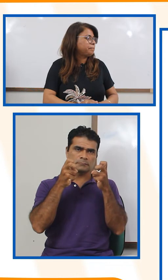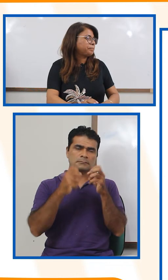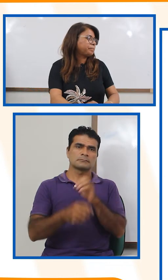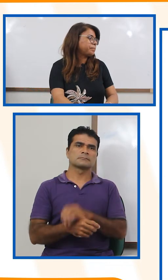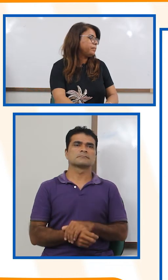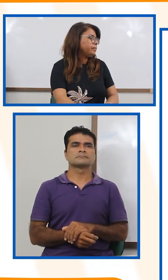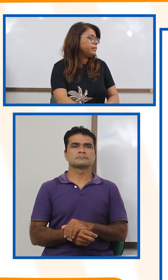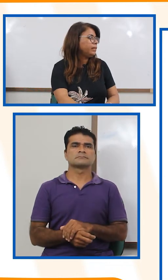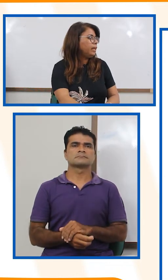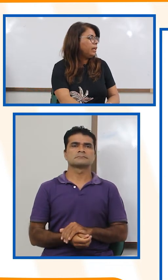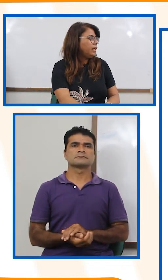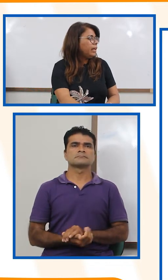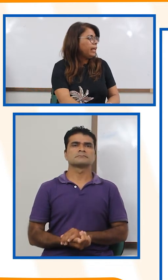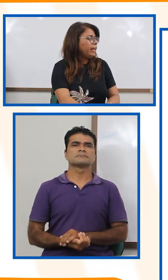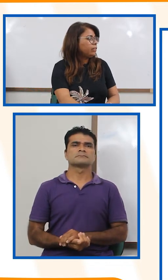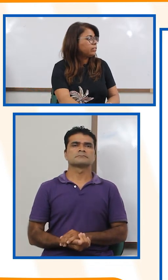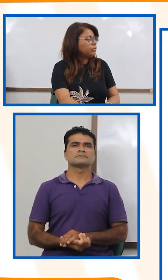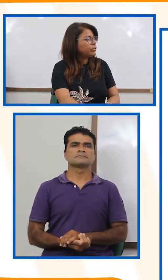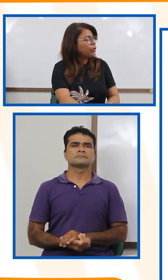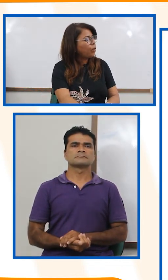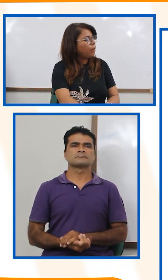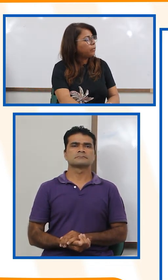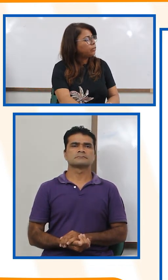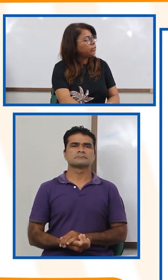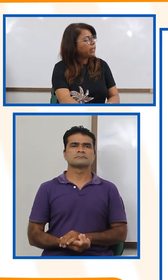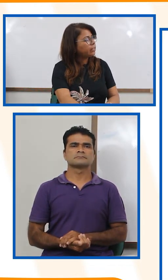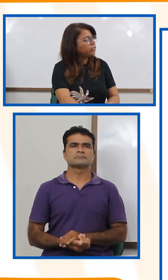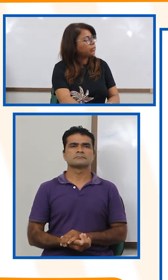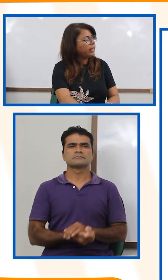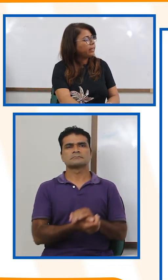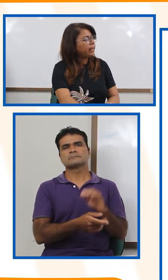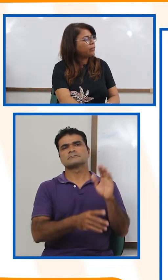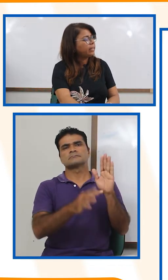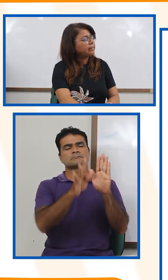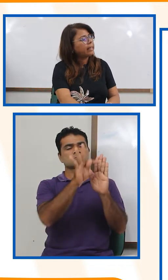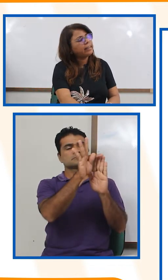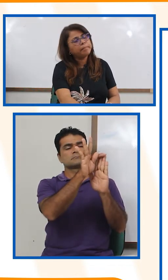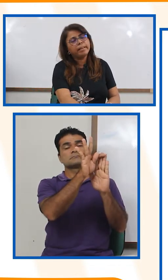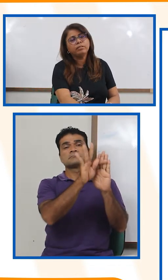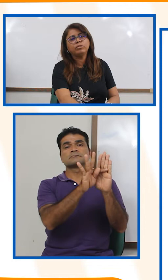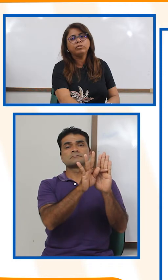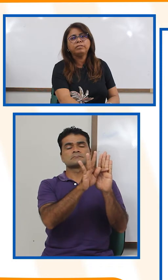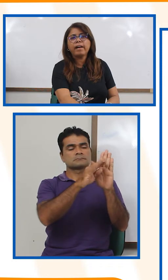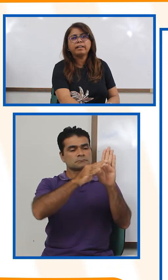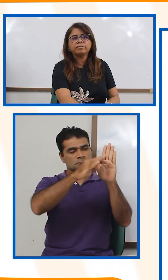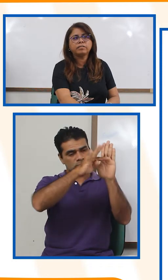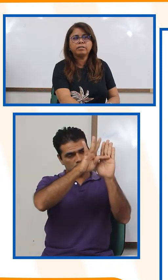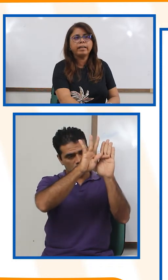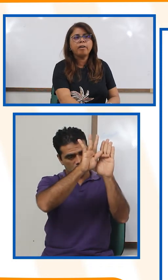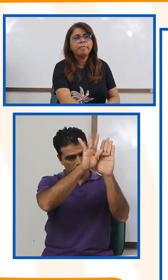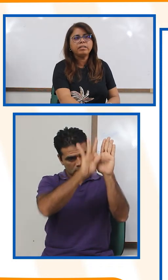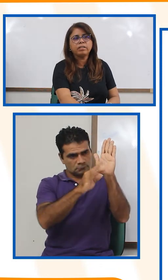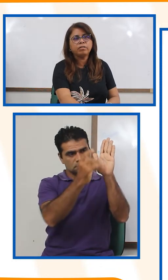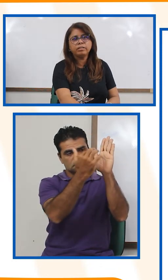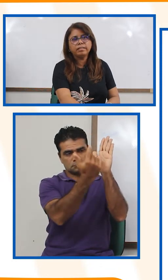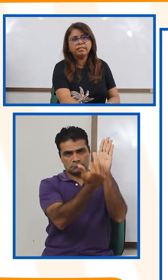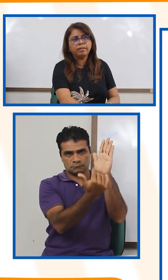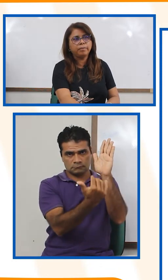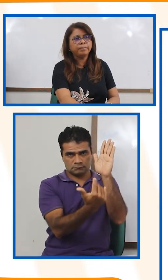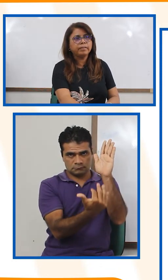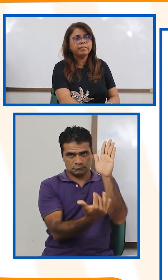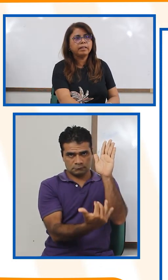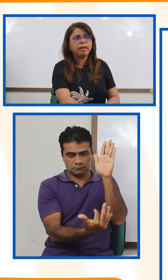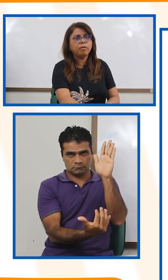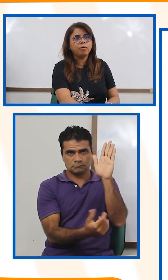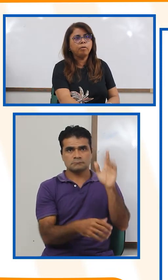cuidado. E aí nós temos o corpo do texto, né? Que é o detalhamento dos fatos, do que realmente